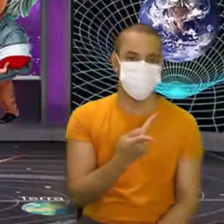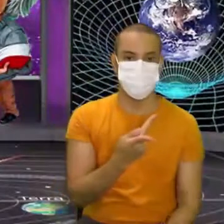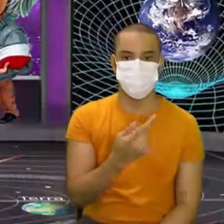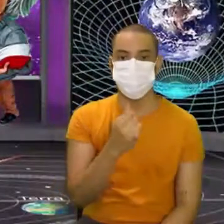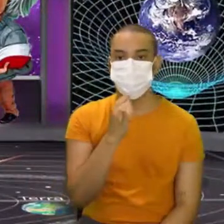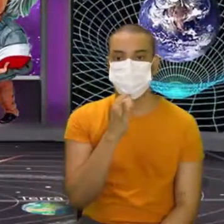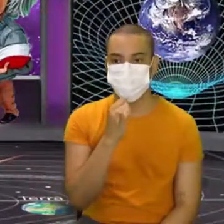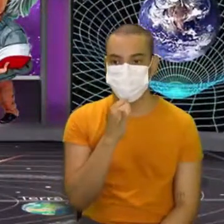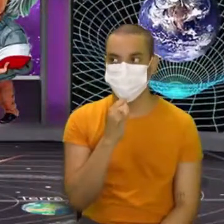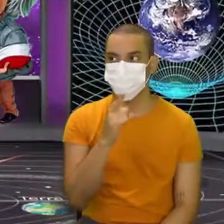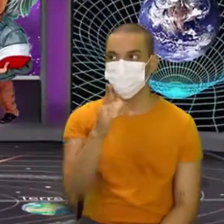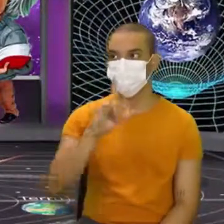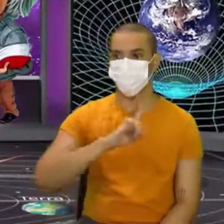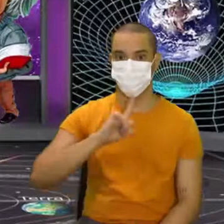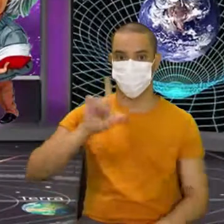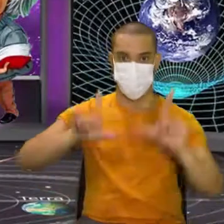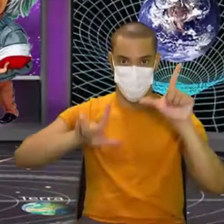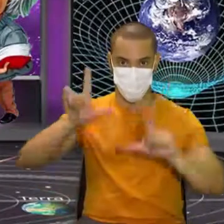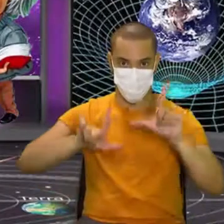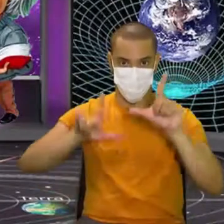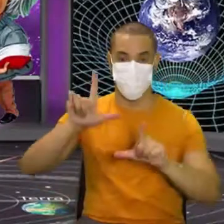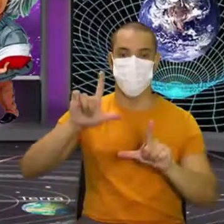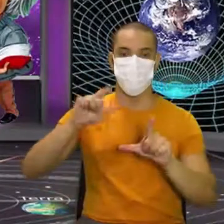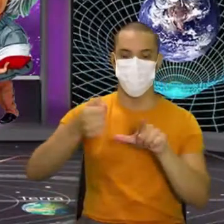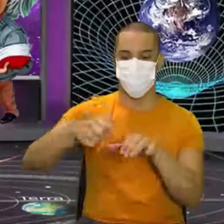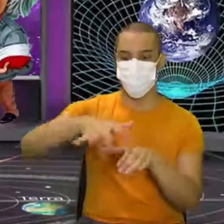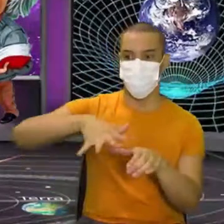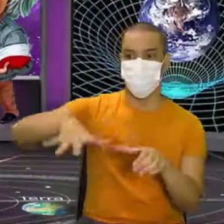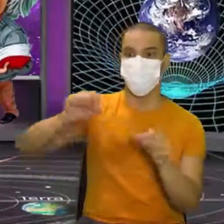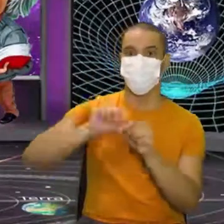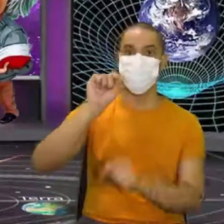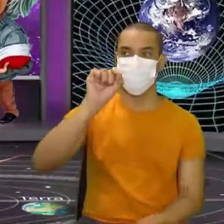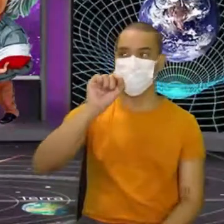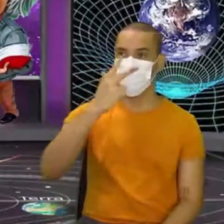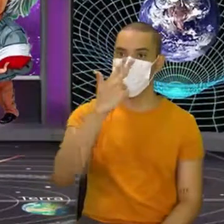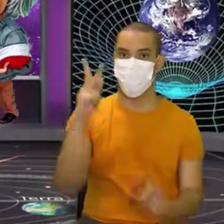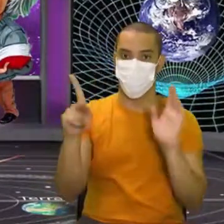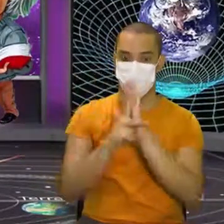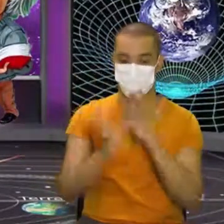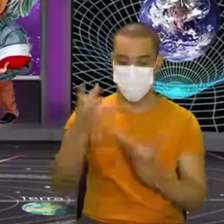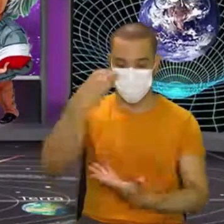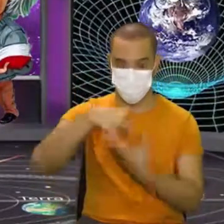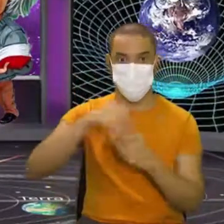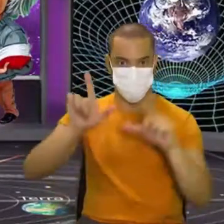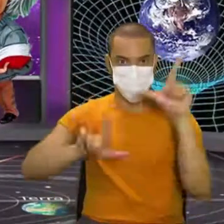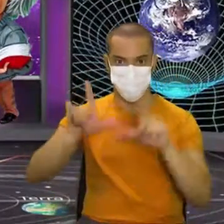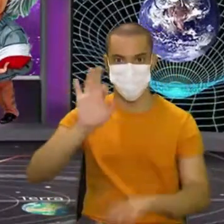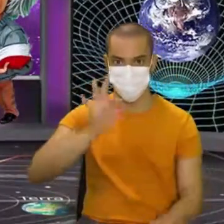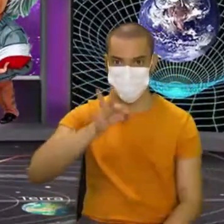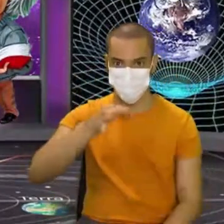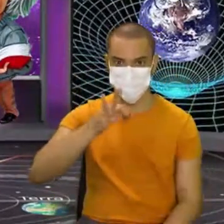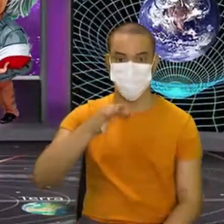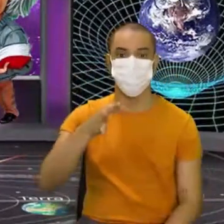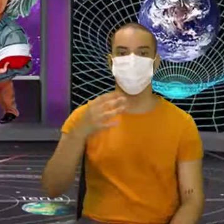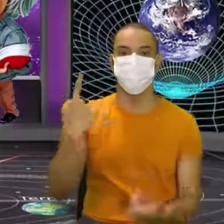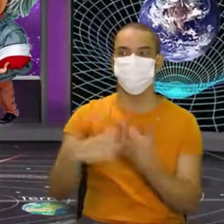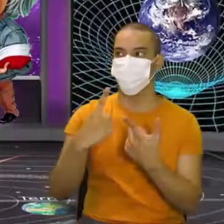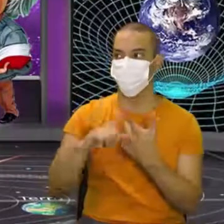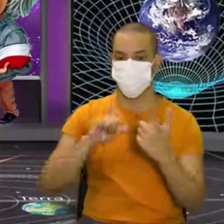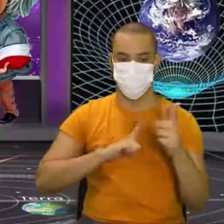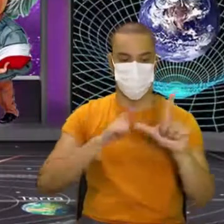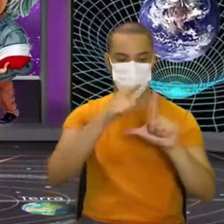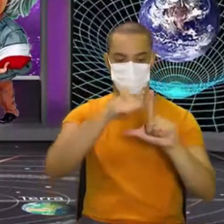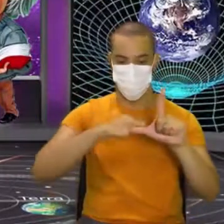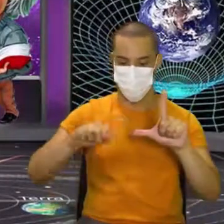tenho uma televisão então Campo estaria fazendo o quê passando por dentro da televisão vem aqui ó passando por